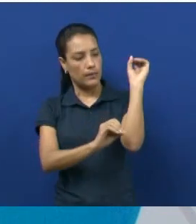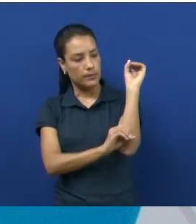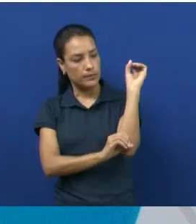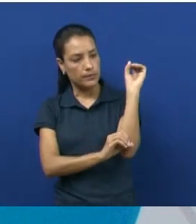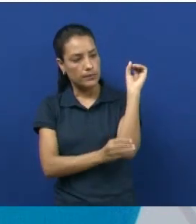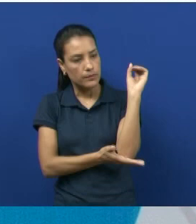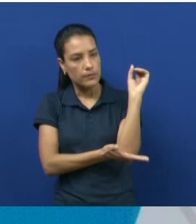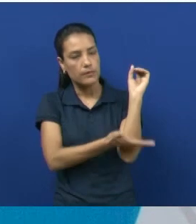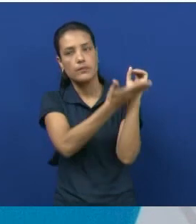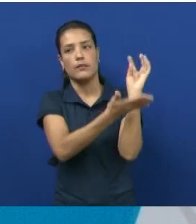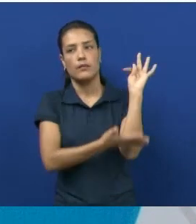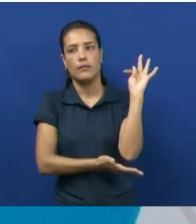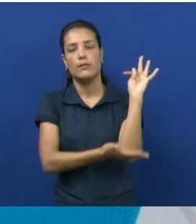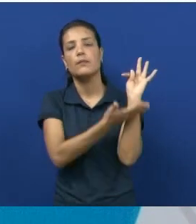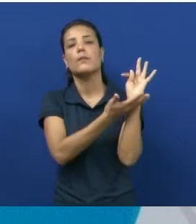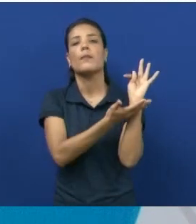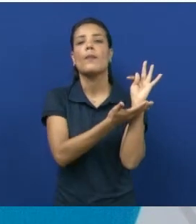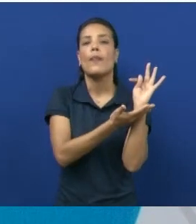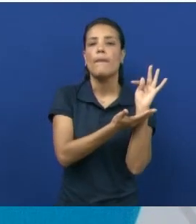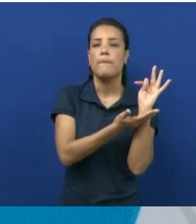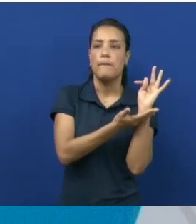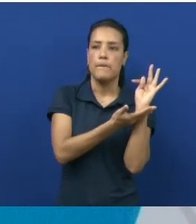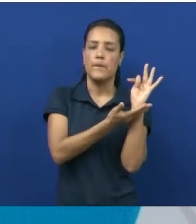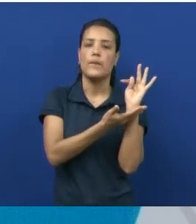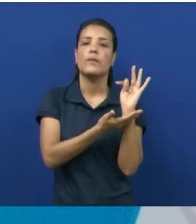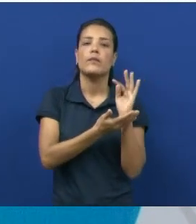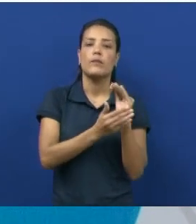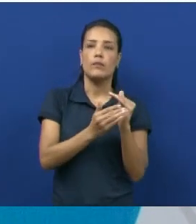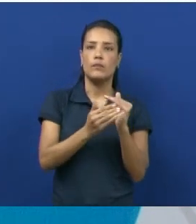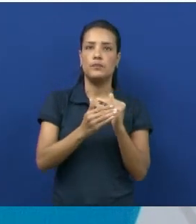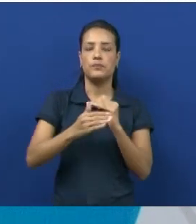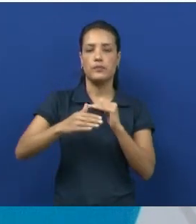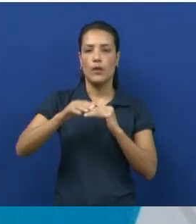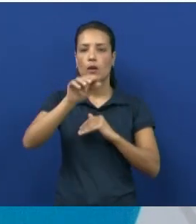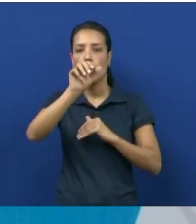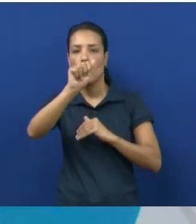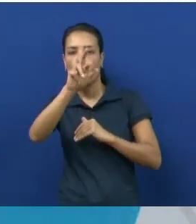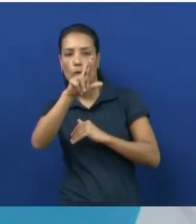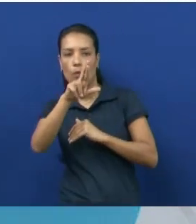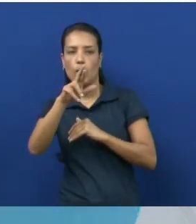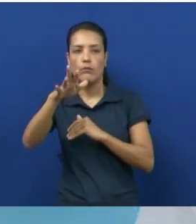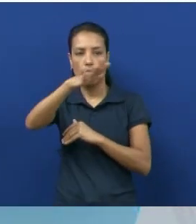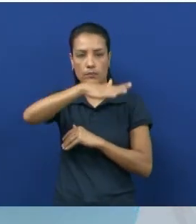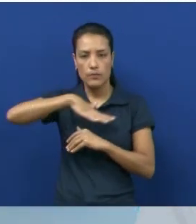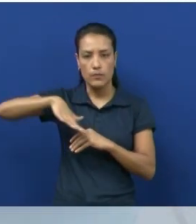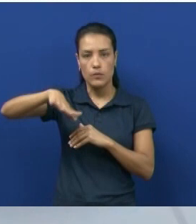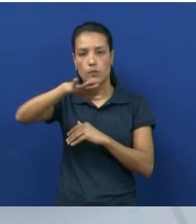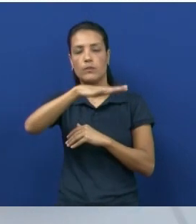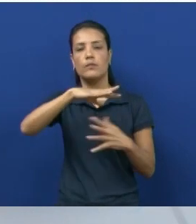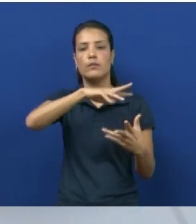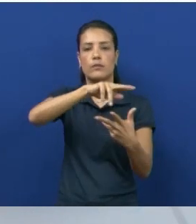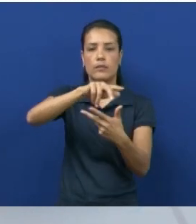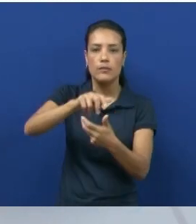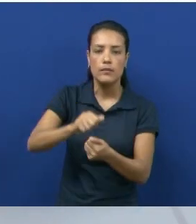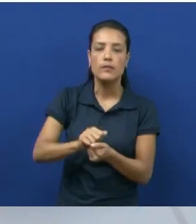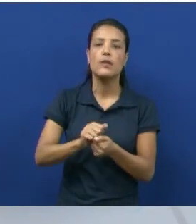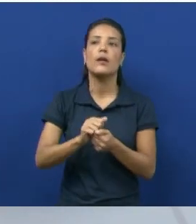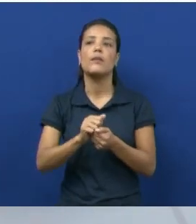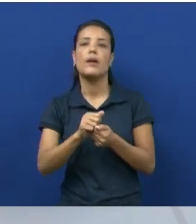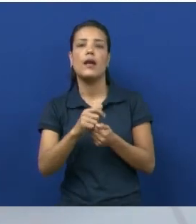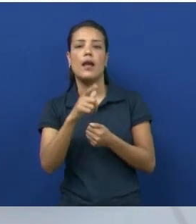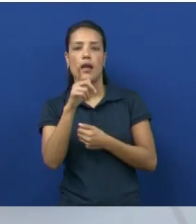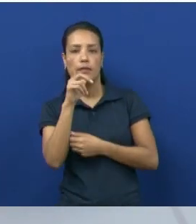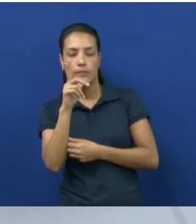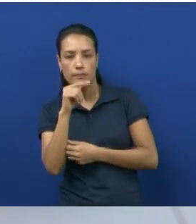E a nossa atmosfera, que é a camada de ar que está envolvendo o nosso planeta, ela é bastante rica em vapor de água e também em dióxido